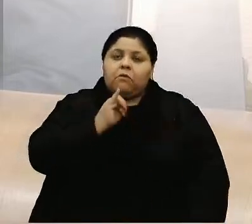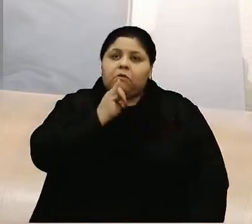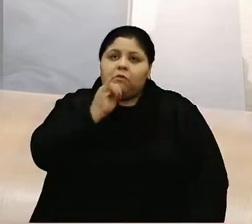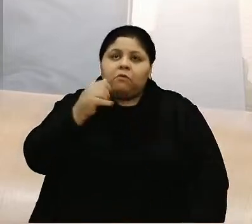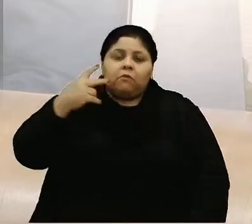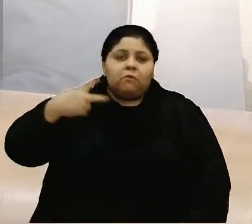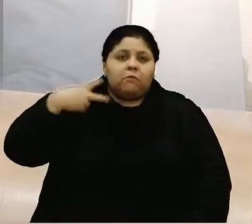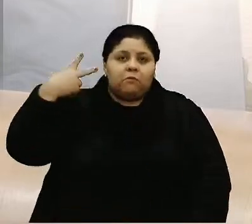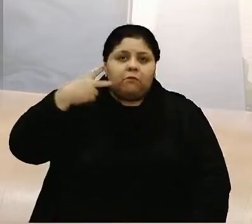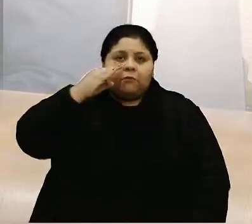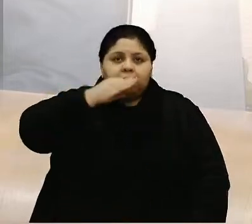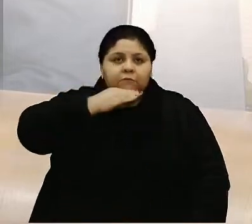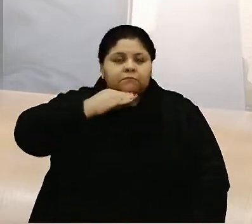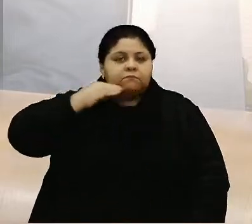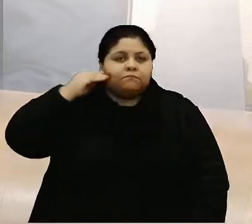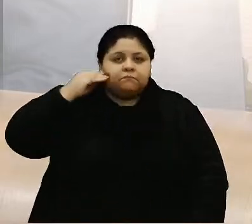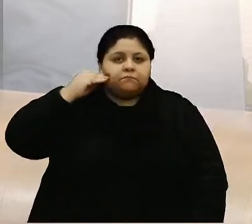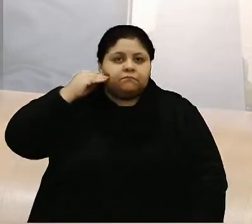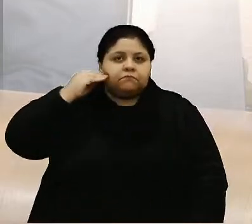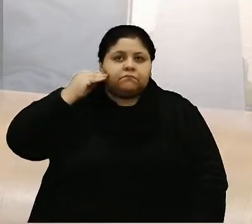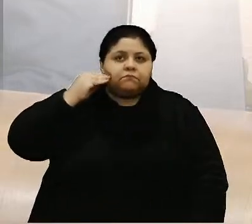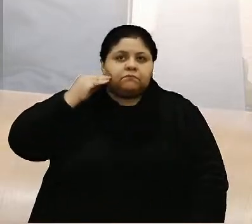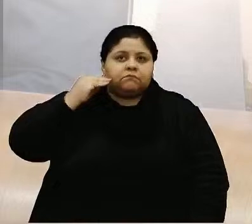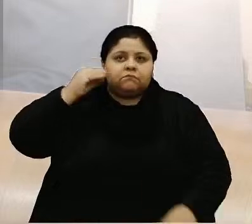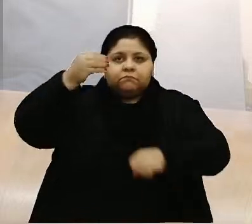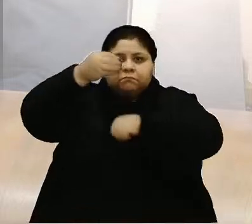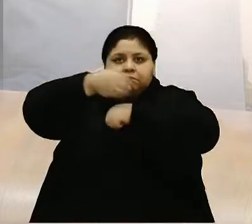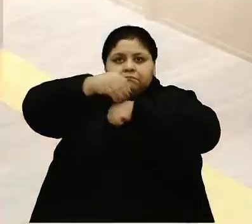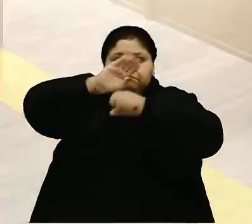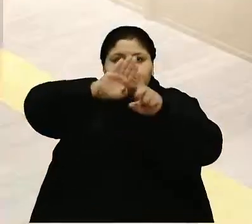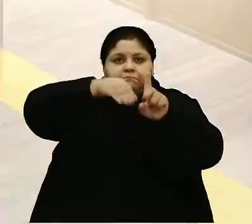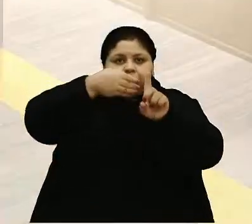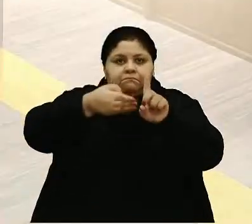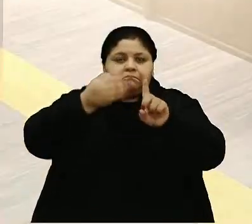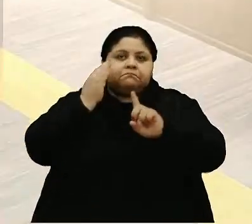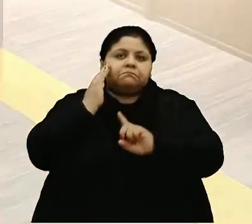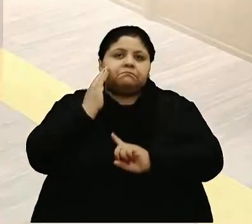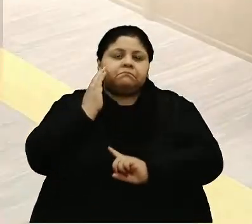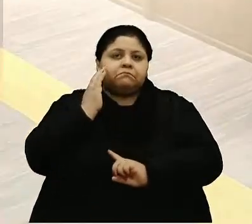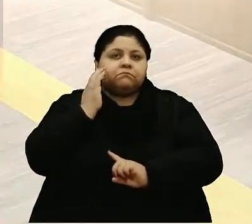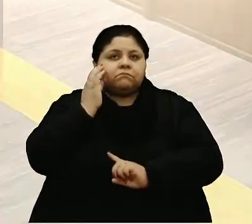vereador Alexandre Bortolucci, que propôs essa homenagem.